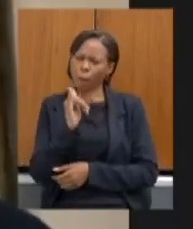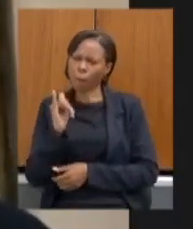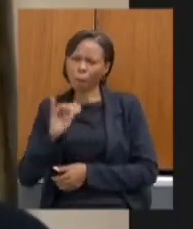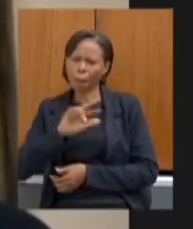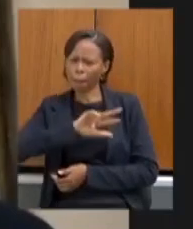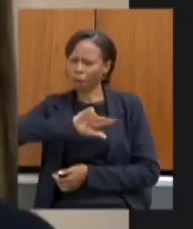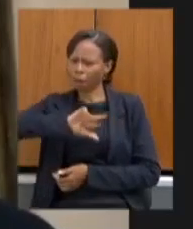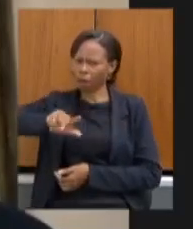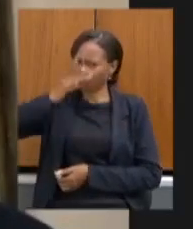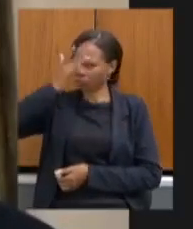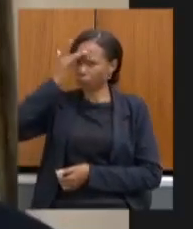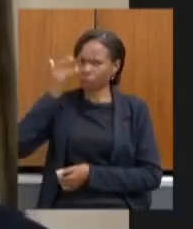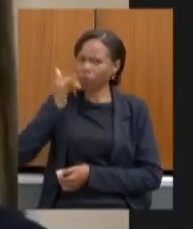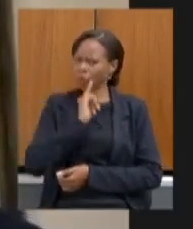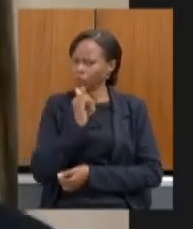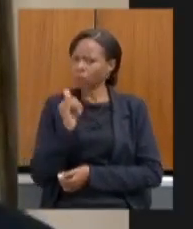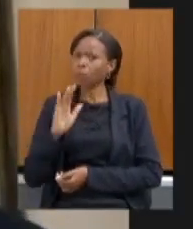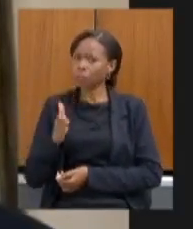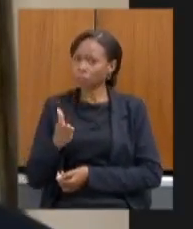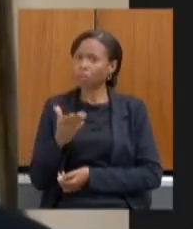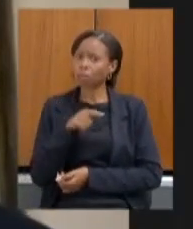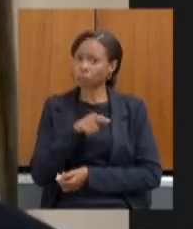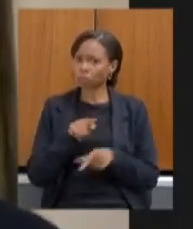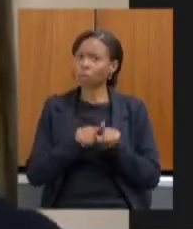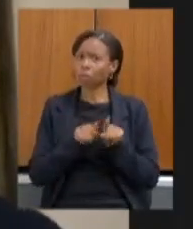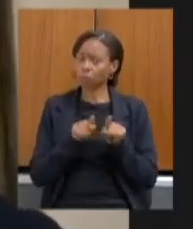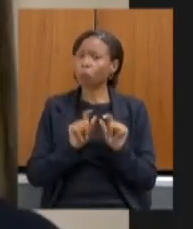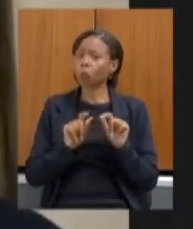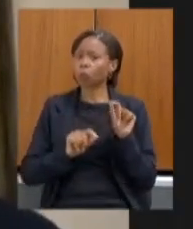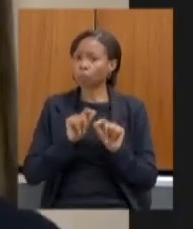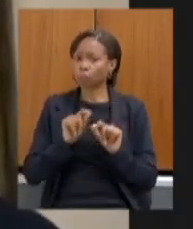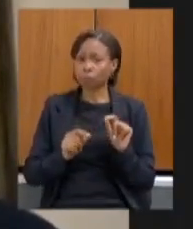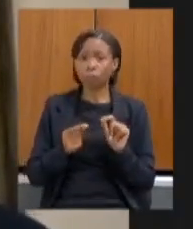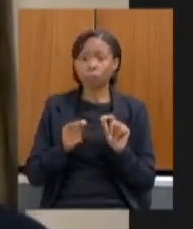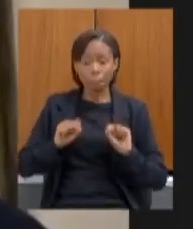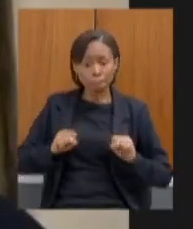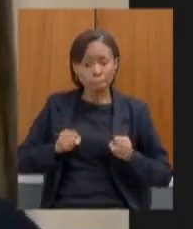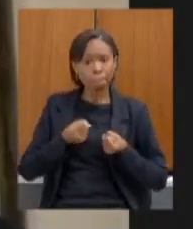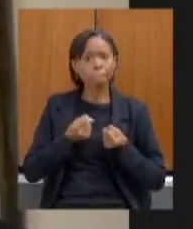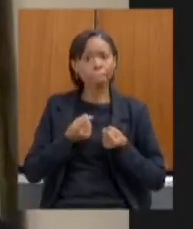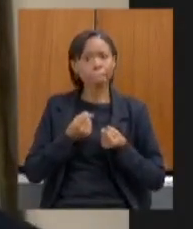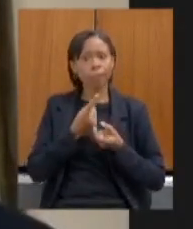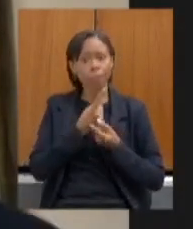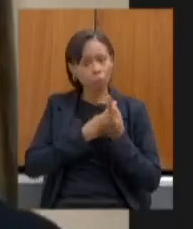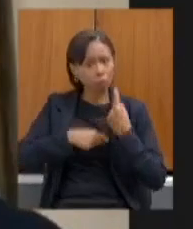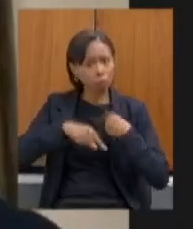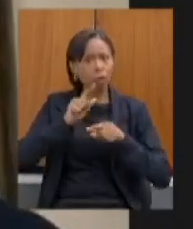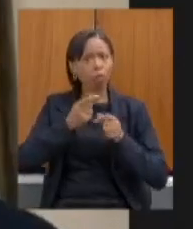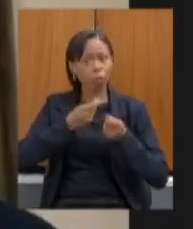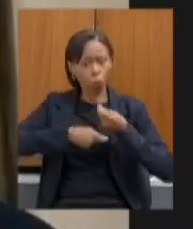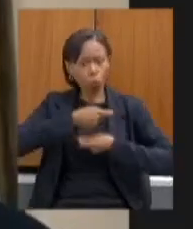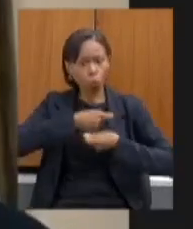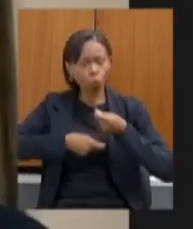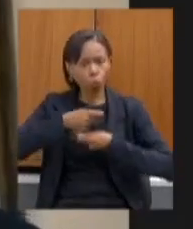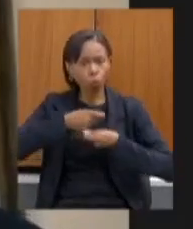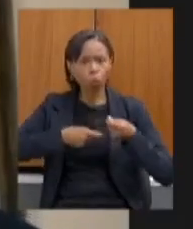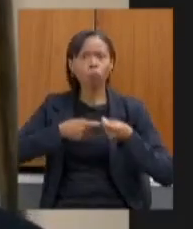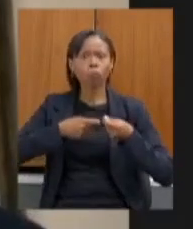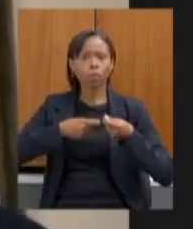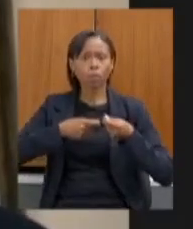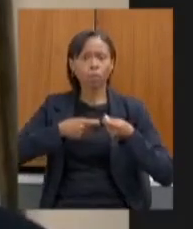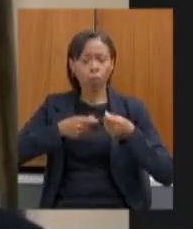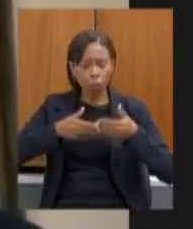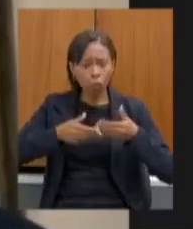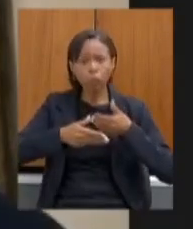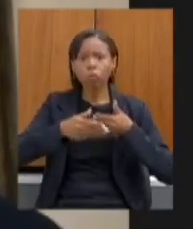você, de que a recuperação econômica financeira de Minas Gerais pós-Covid vai passar pelo Norte de Minas, e o IDEN ele tem